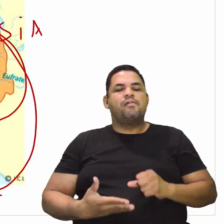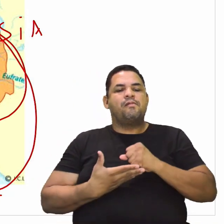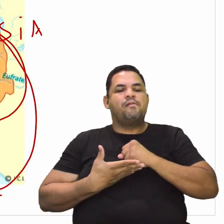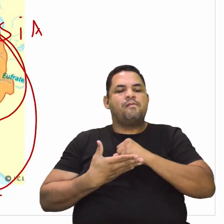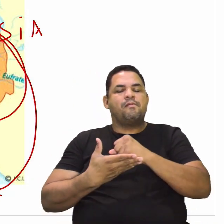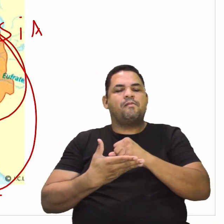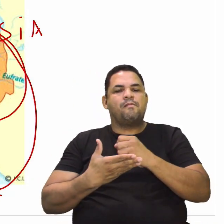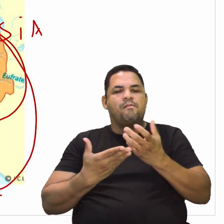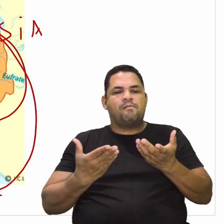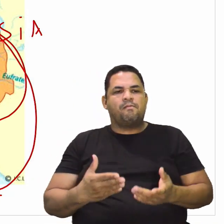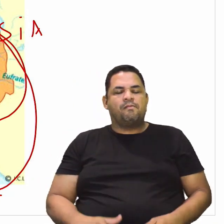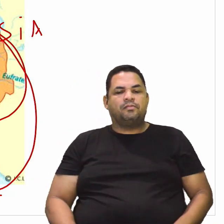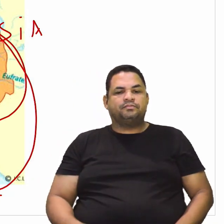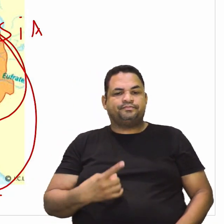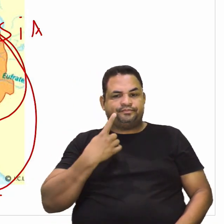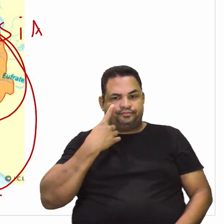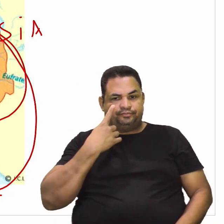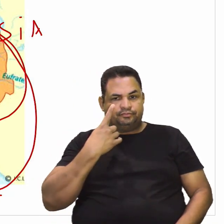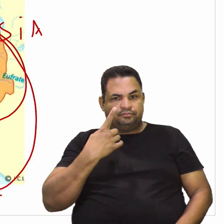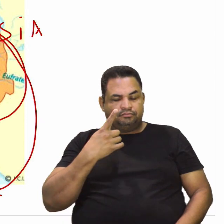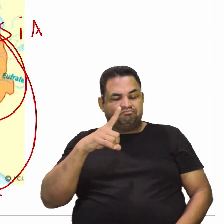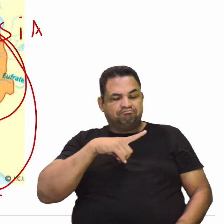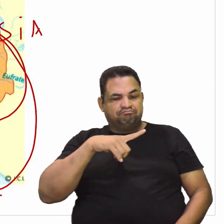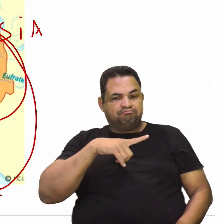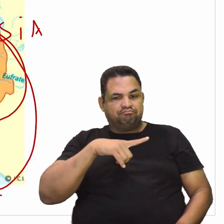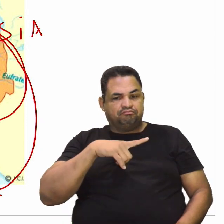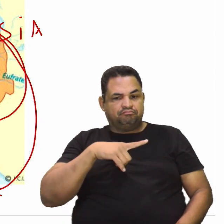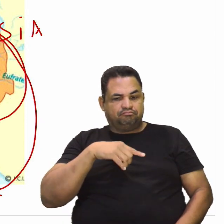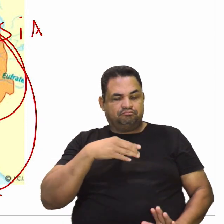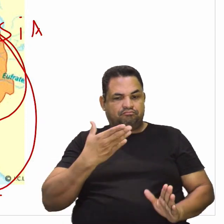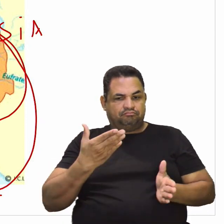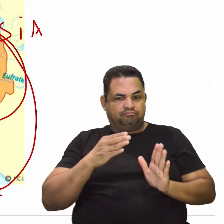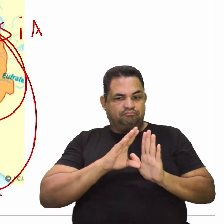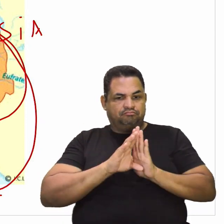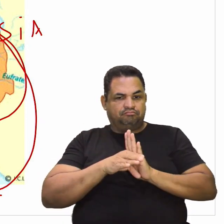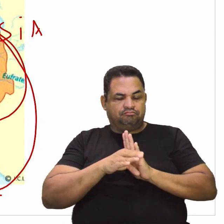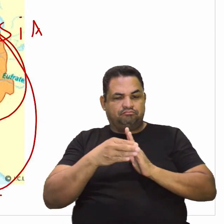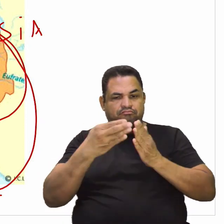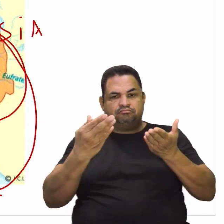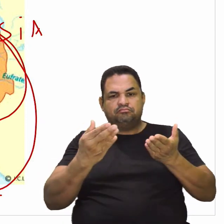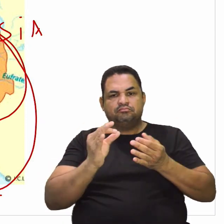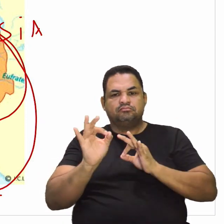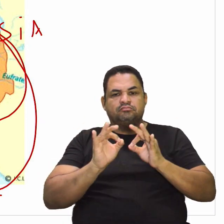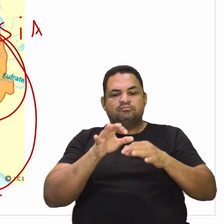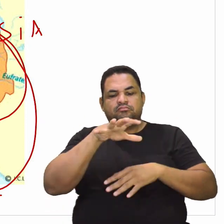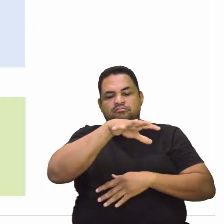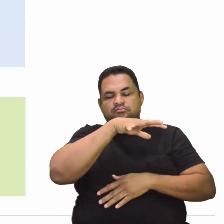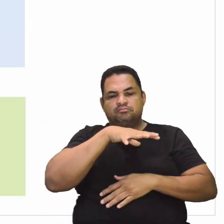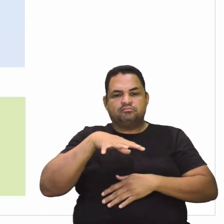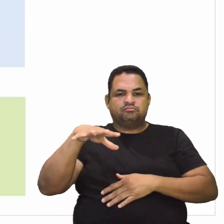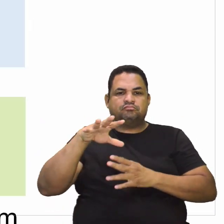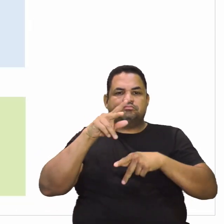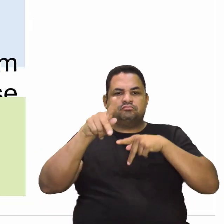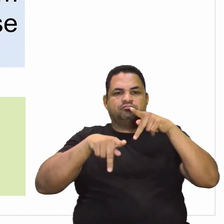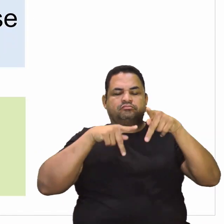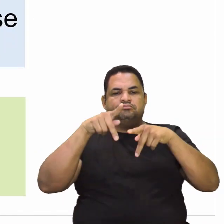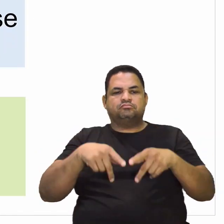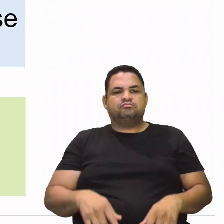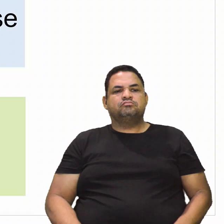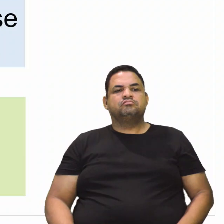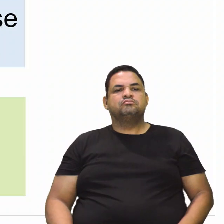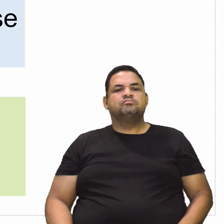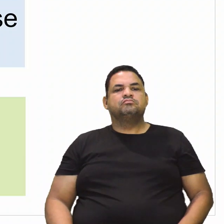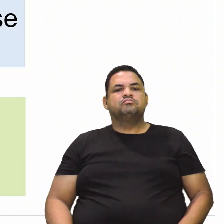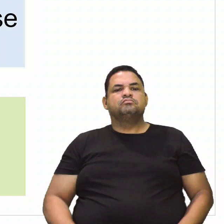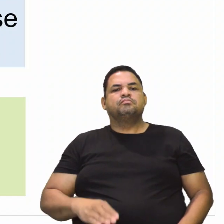basicamente, você tem aí uma definição da localização desses povos.